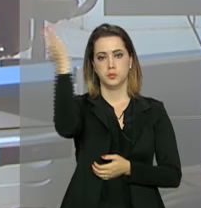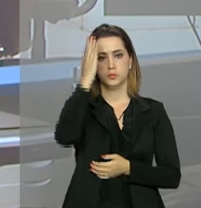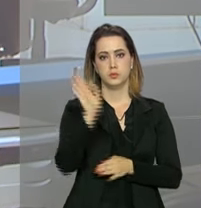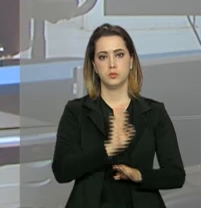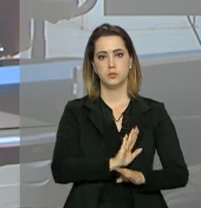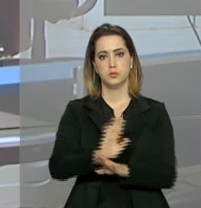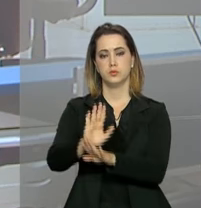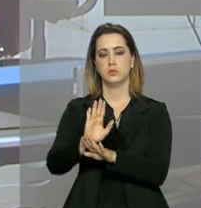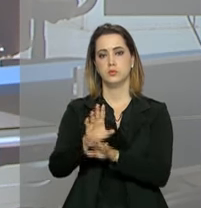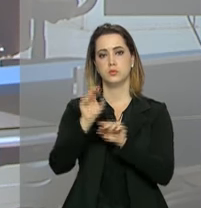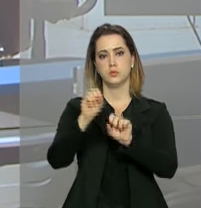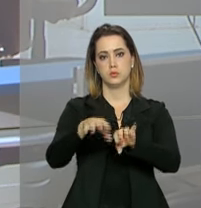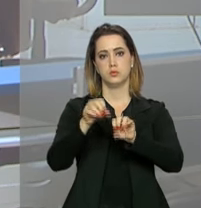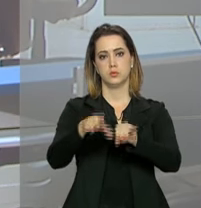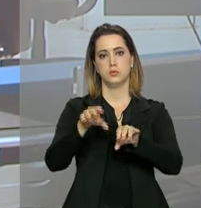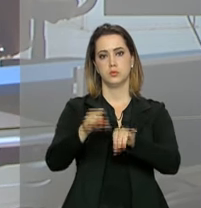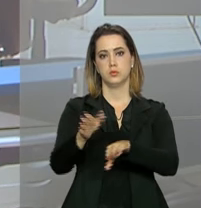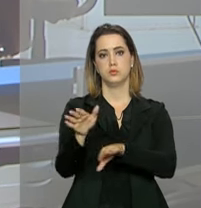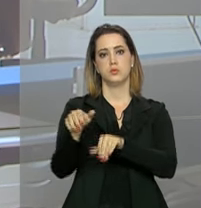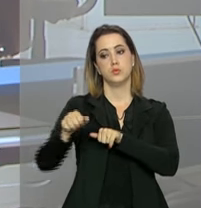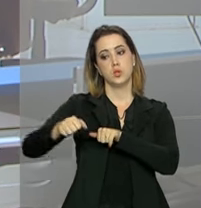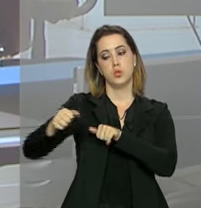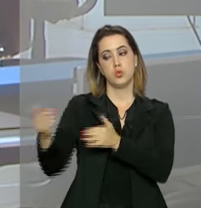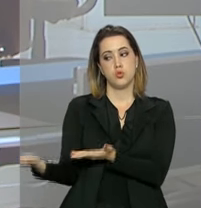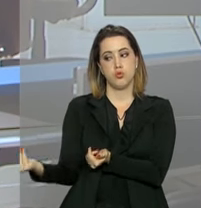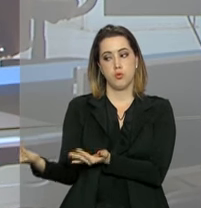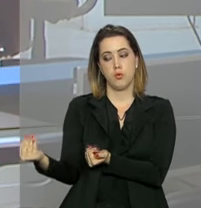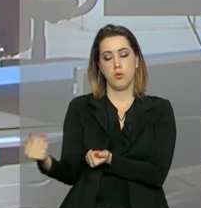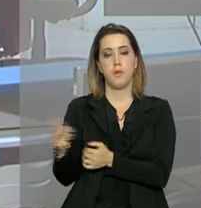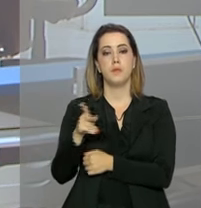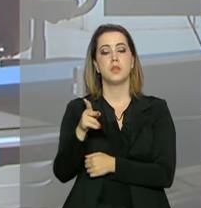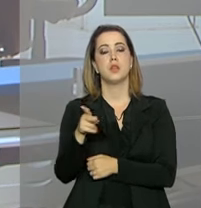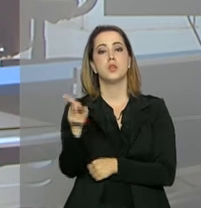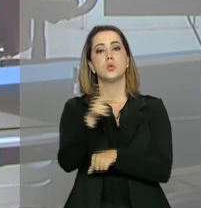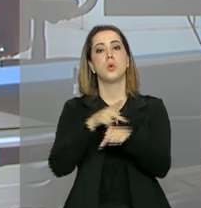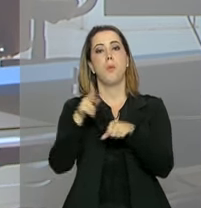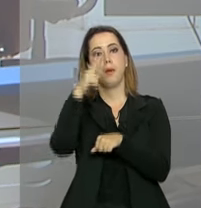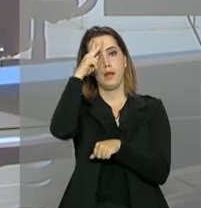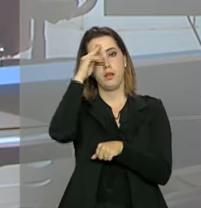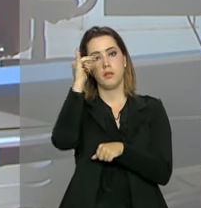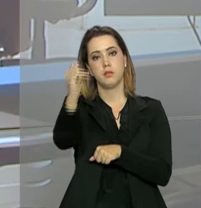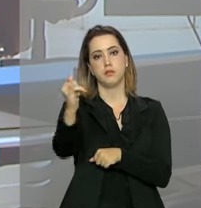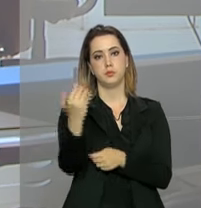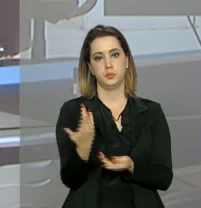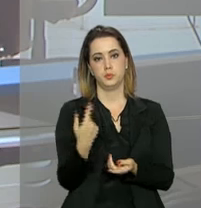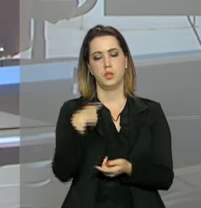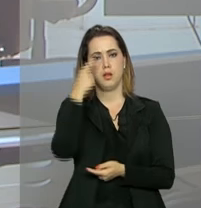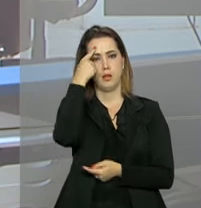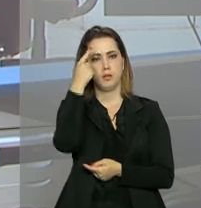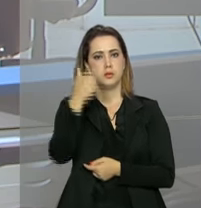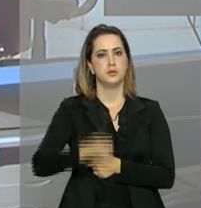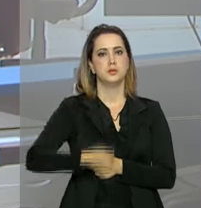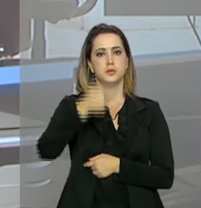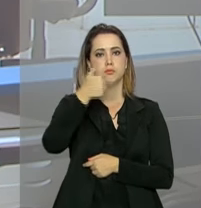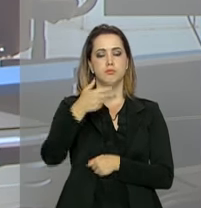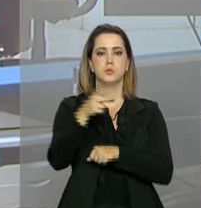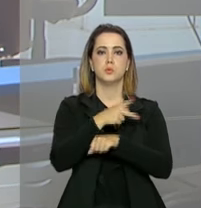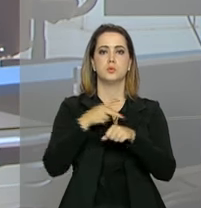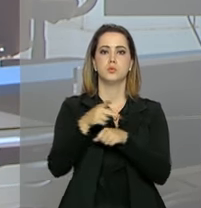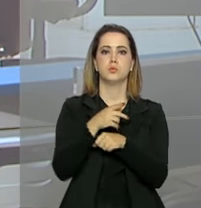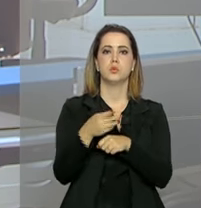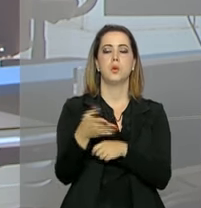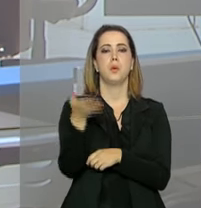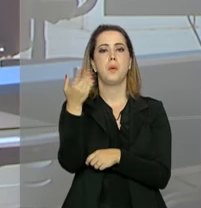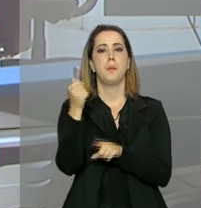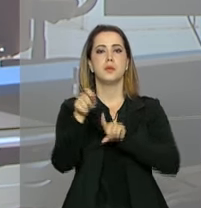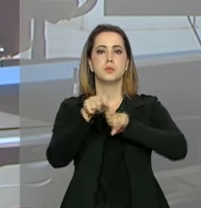ajudar na formação profissional de jovens haitianos. A ideia é colaborar na recuperação do país. No mês passado, um furacão causou